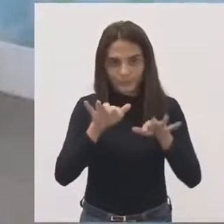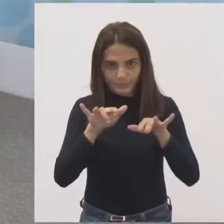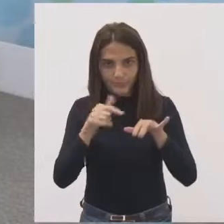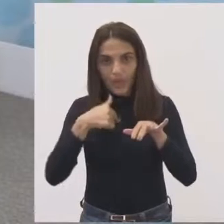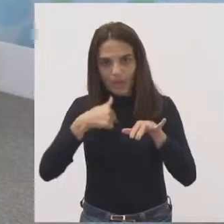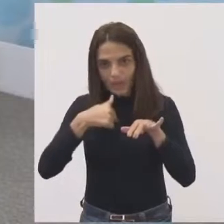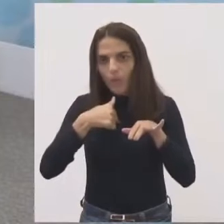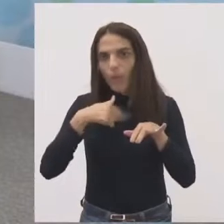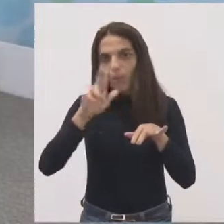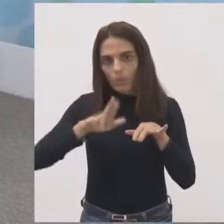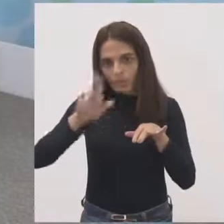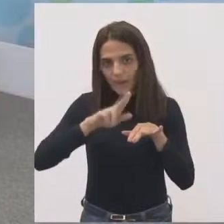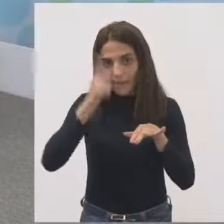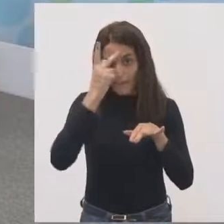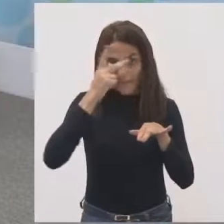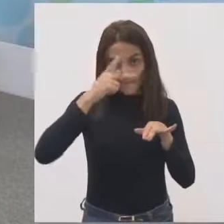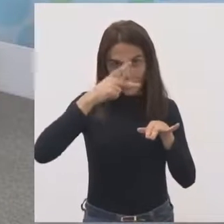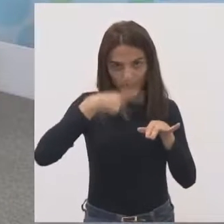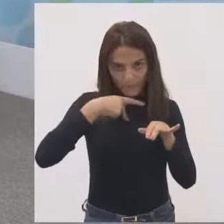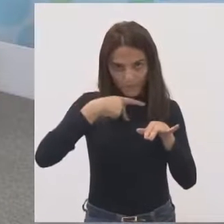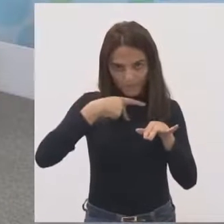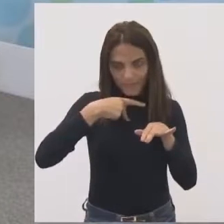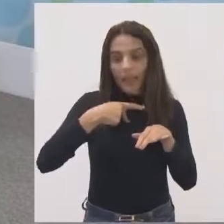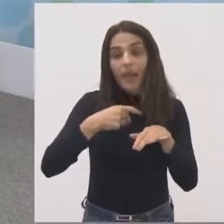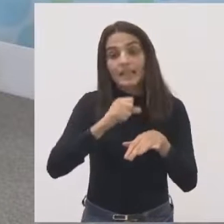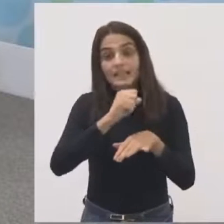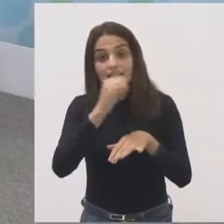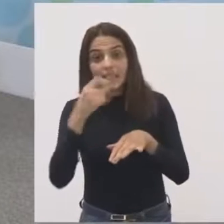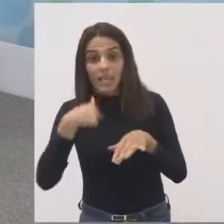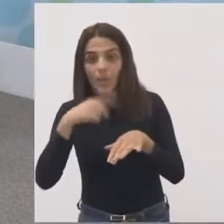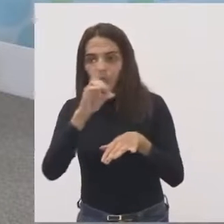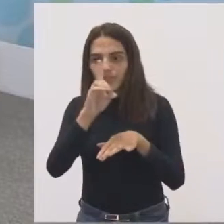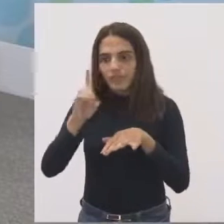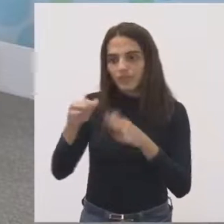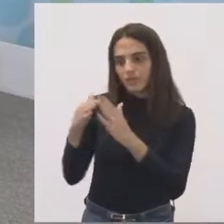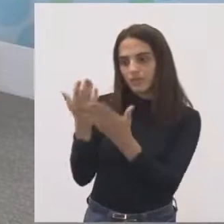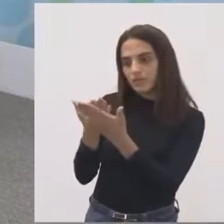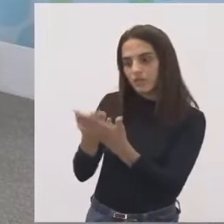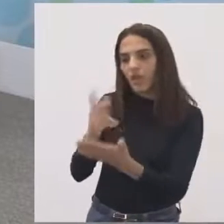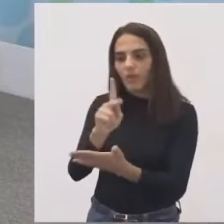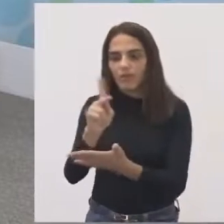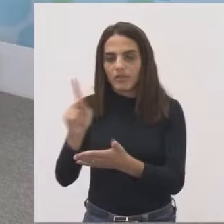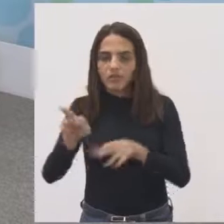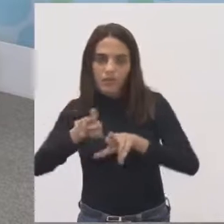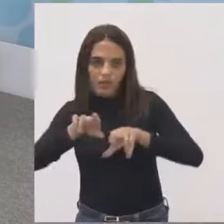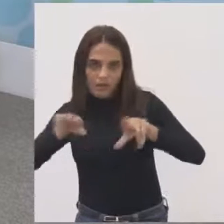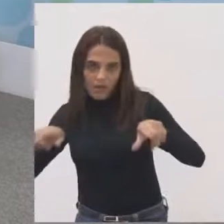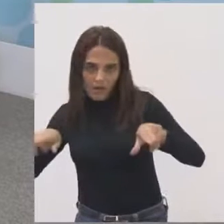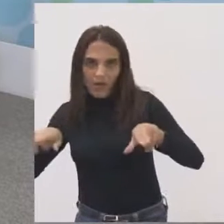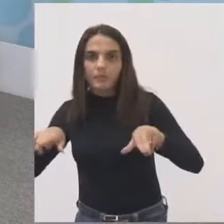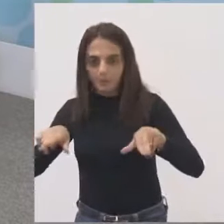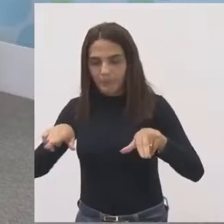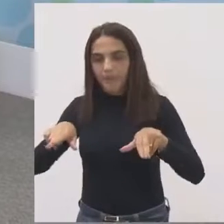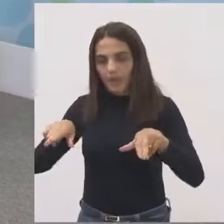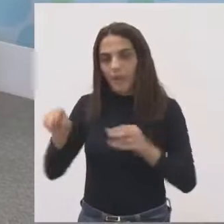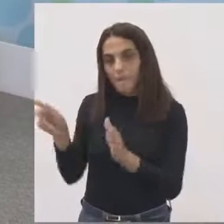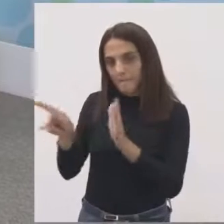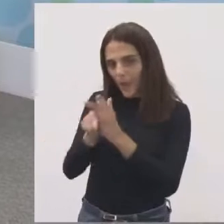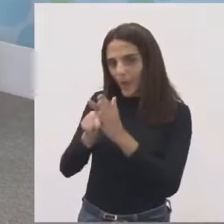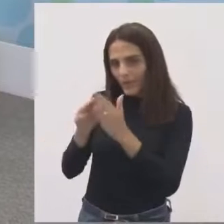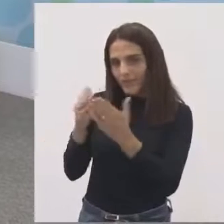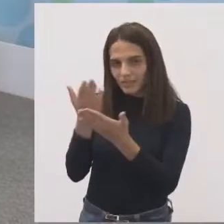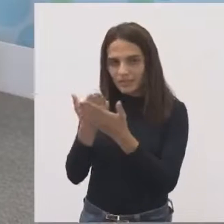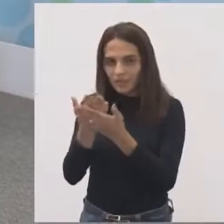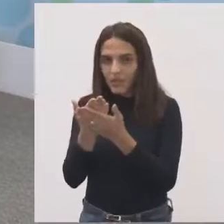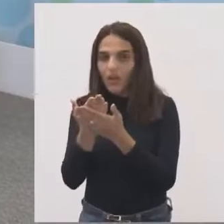pessoal. Se eu sou um Proatec, ou um NIT, ou diretor da escola e vou instalar na escola esses computadores que estão chegando nas